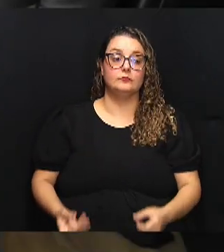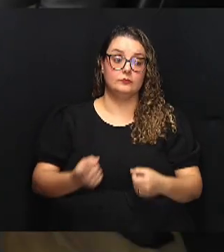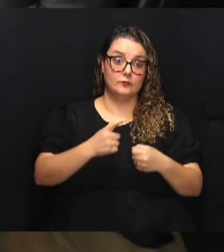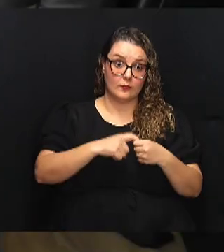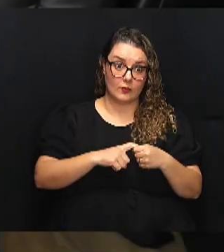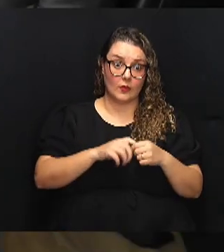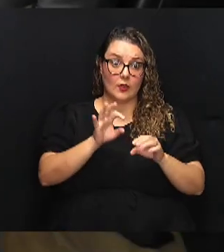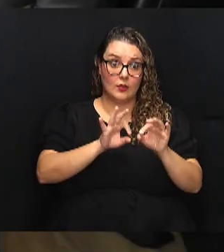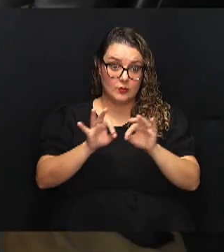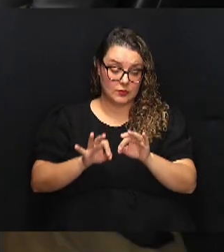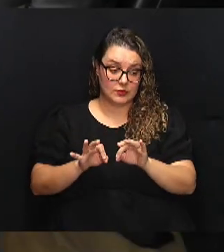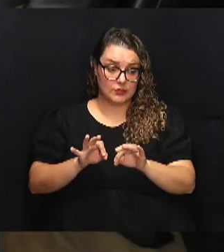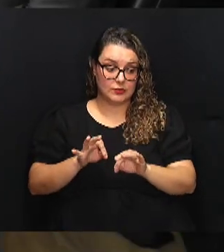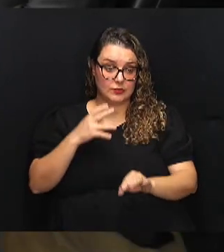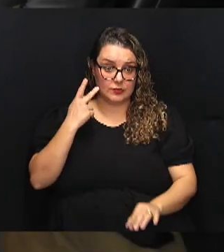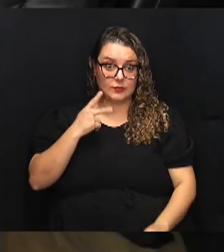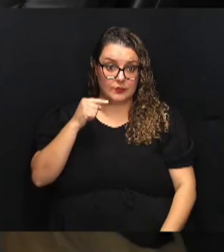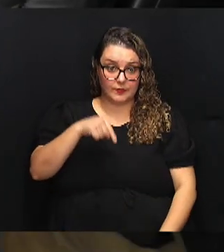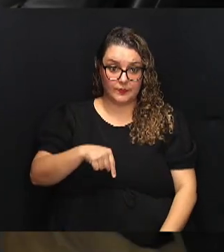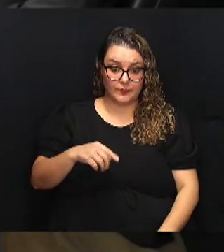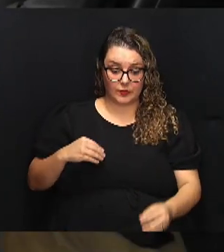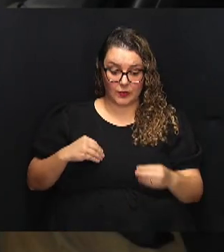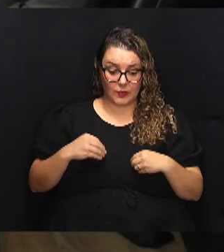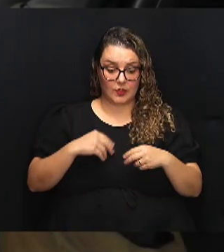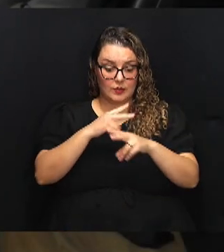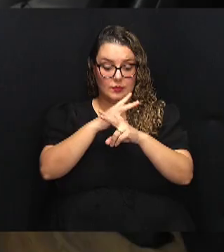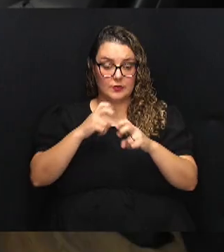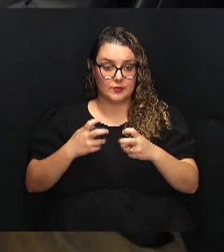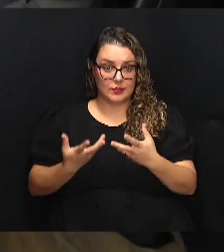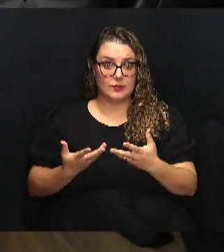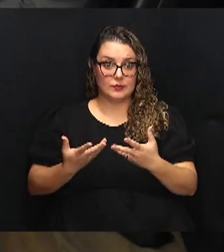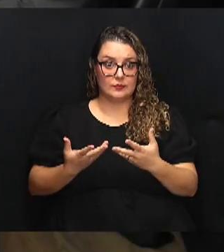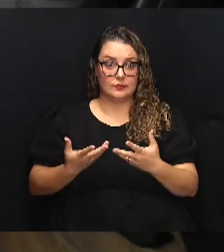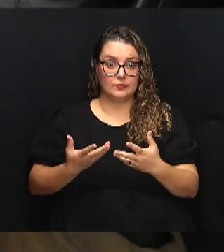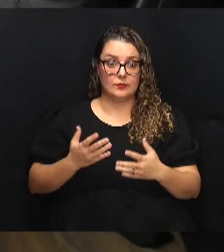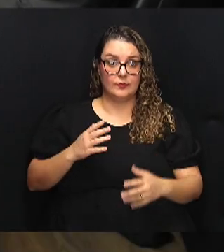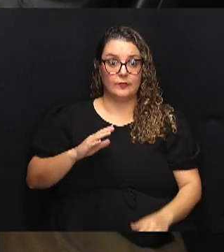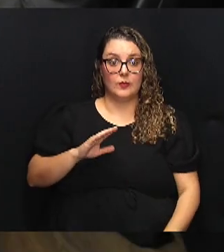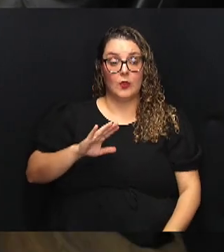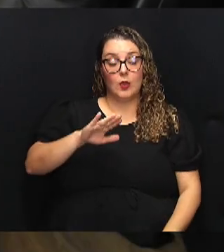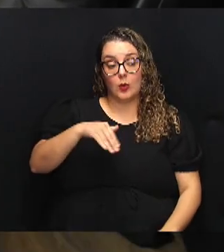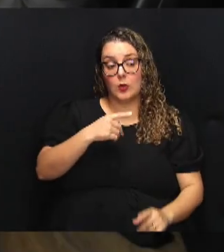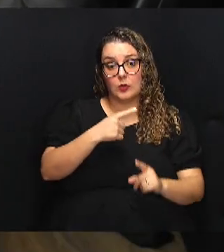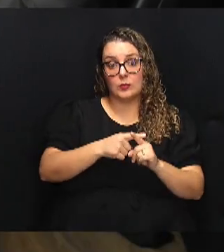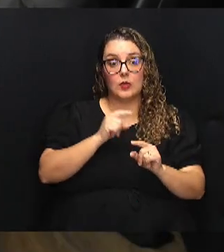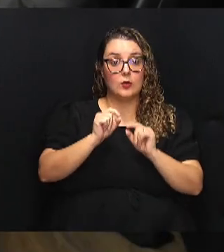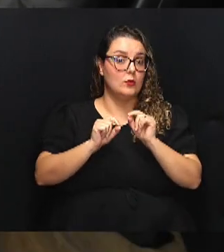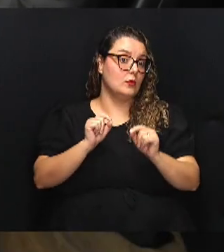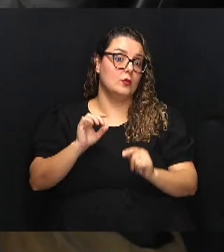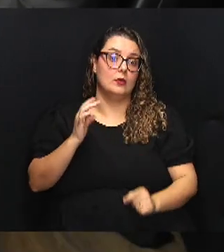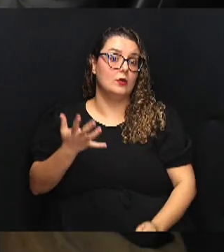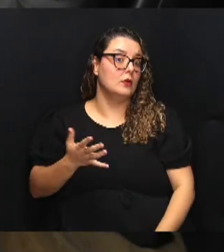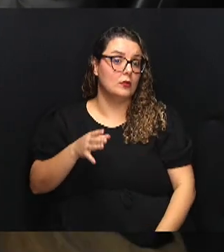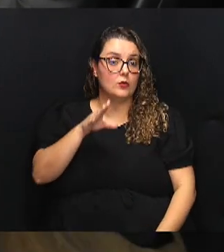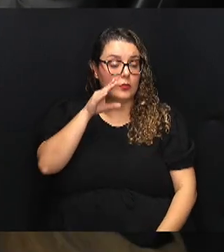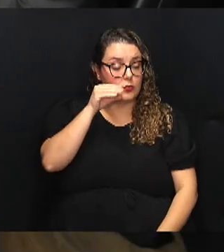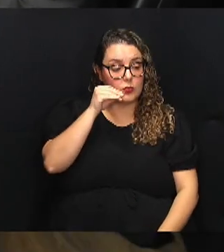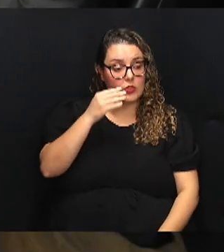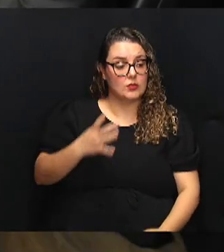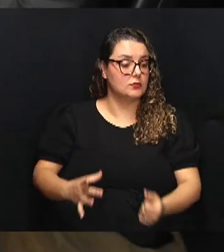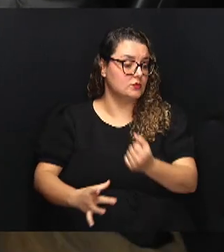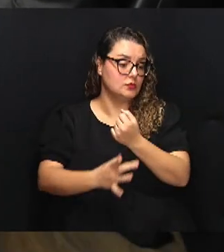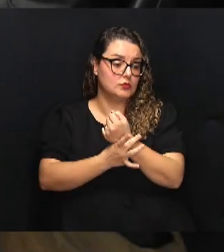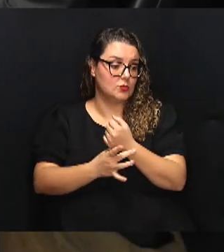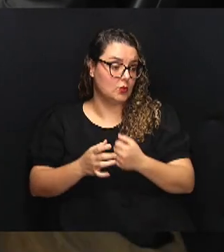seu projeto, vereador, esse do exame toxicológico, em caso de positivo, o que acontece com este funcionário da segurança